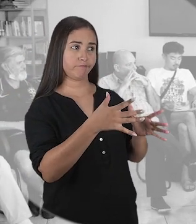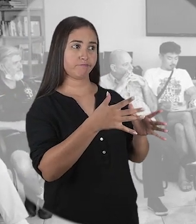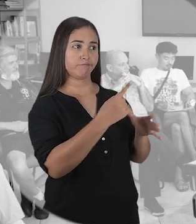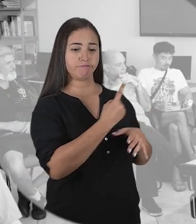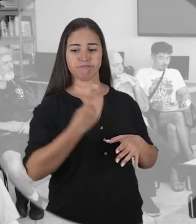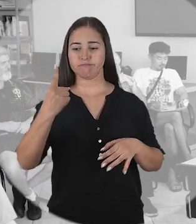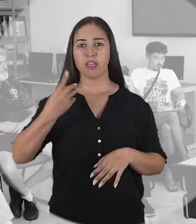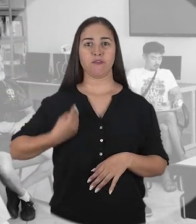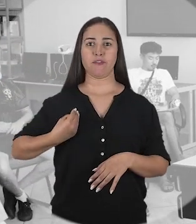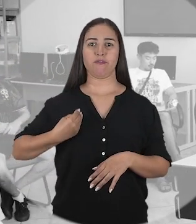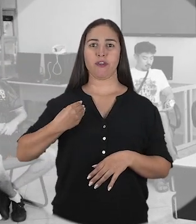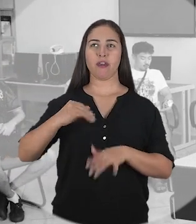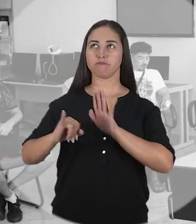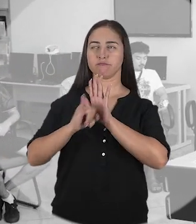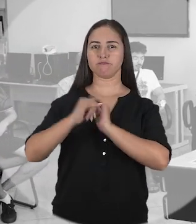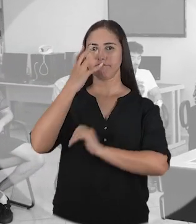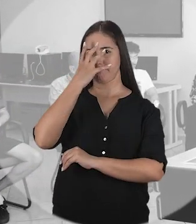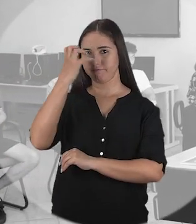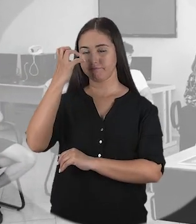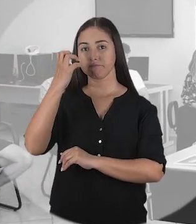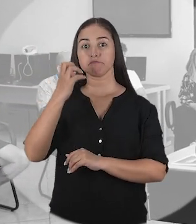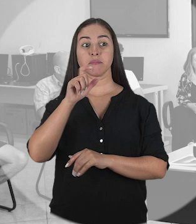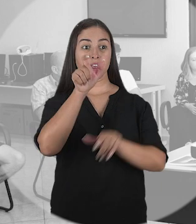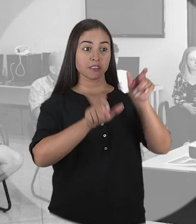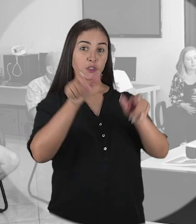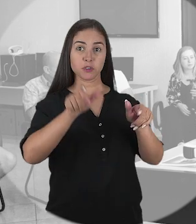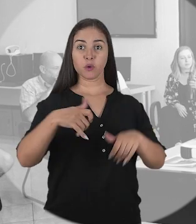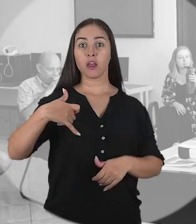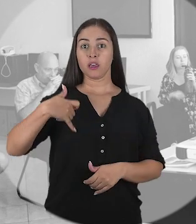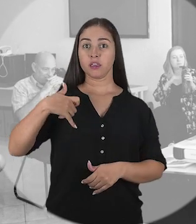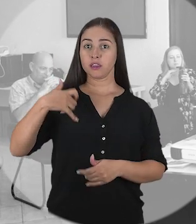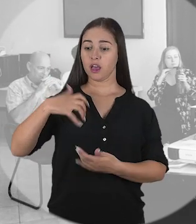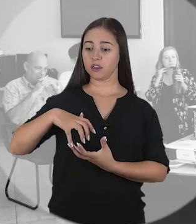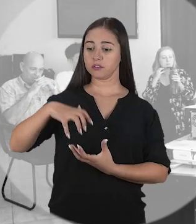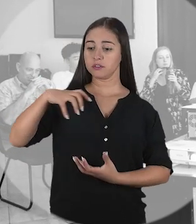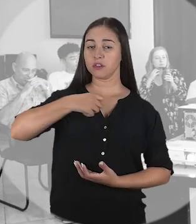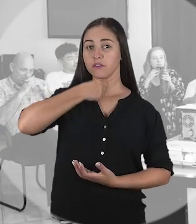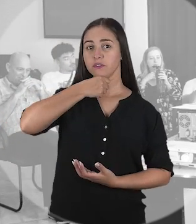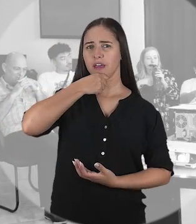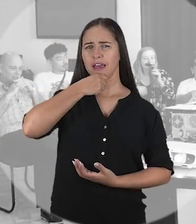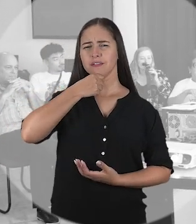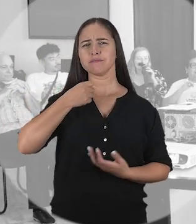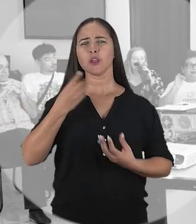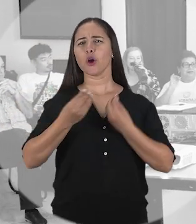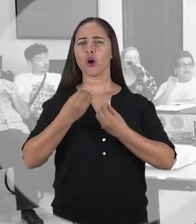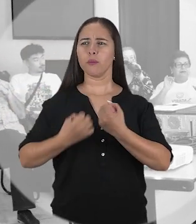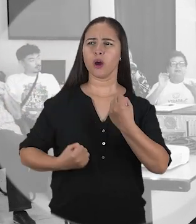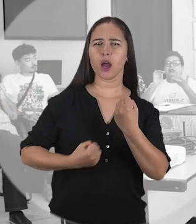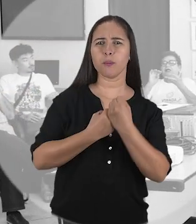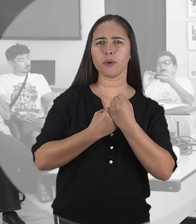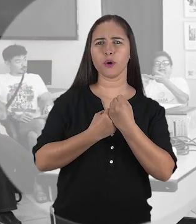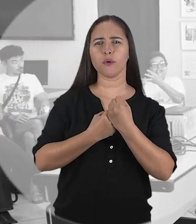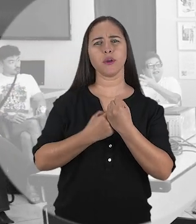sua identidade. E aí essas pessoas vão envelhecendo. Então, quais são as redes de apoio que apoiam